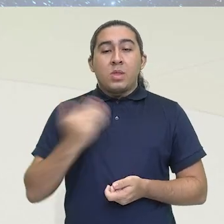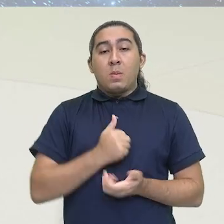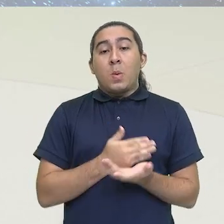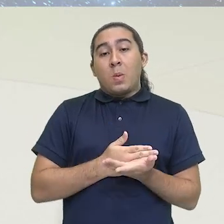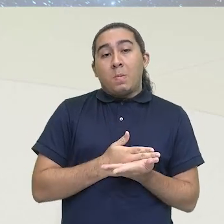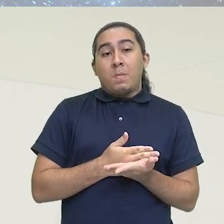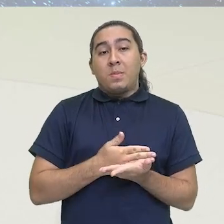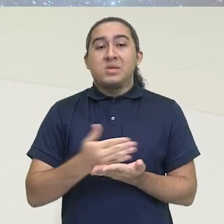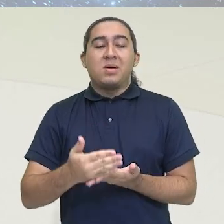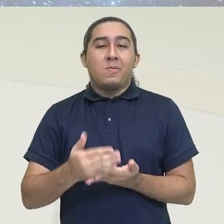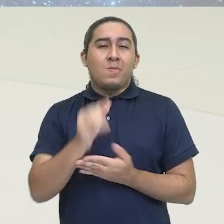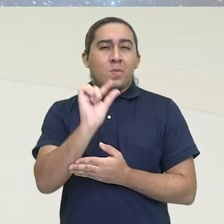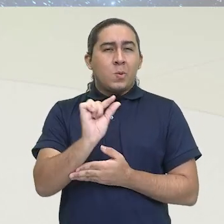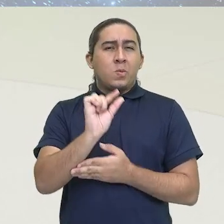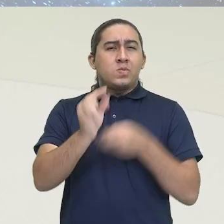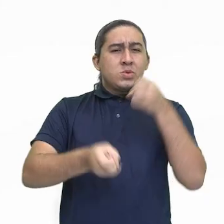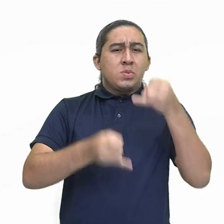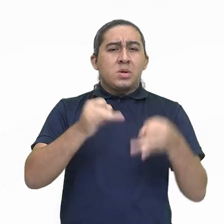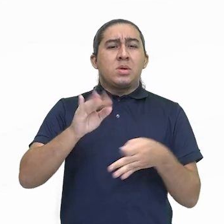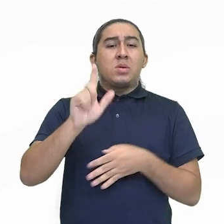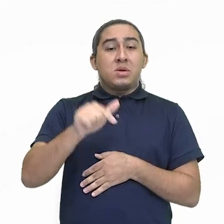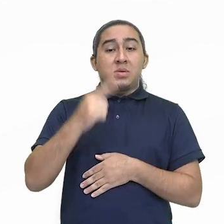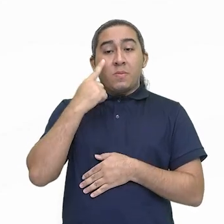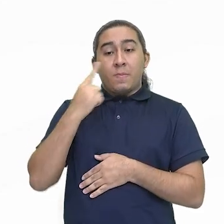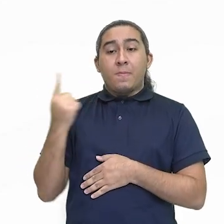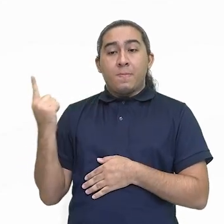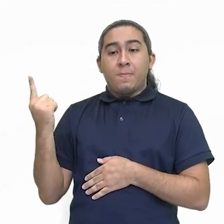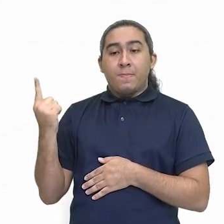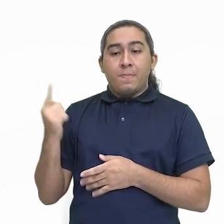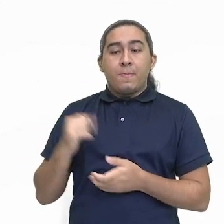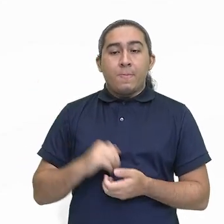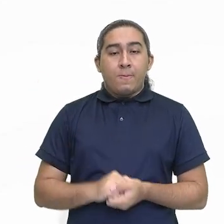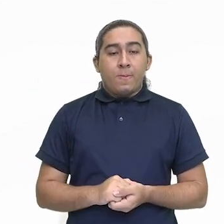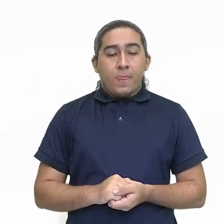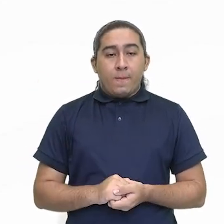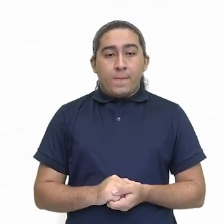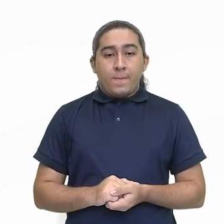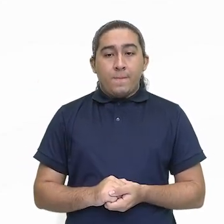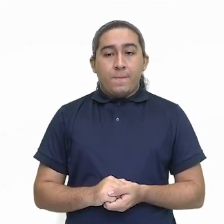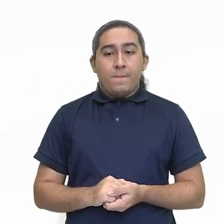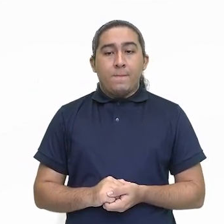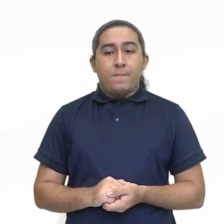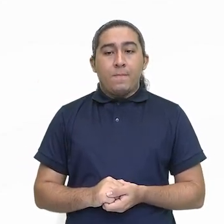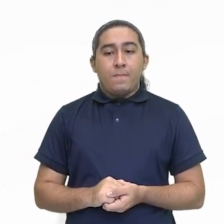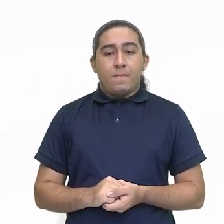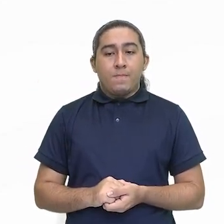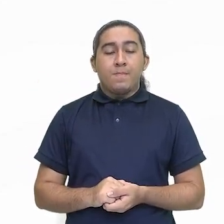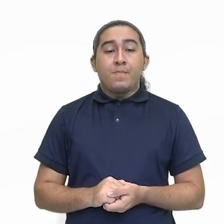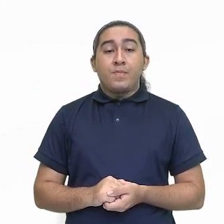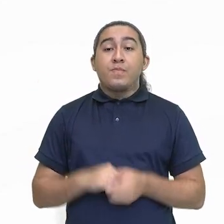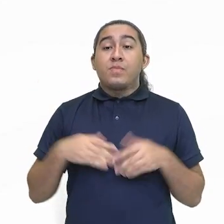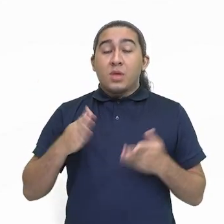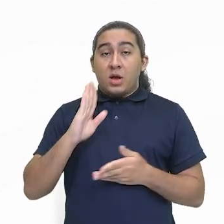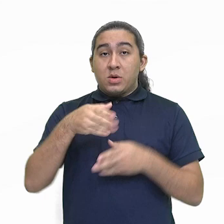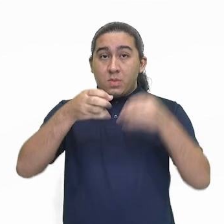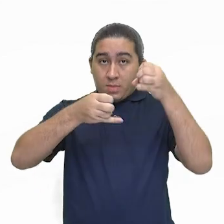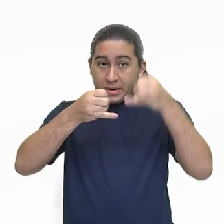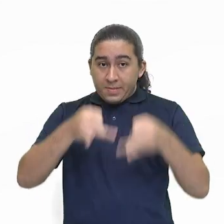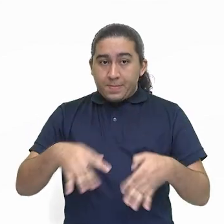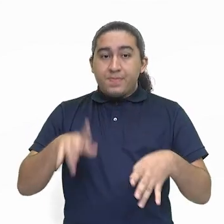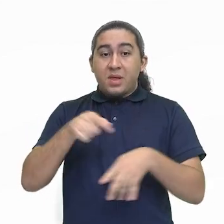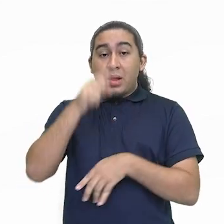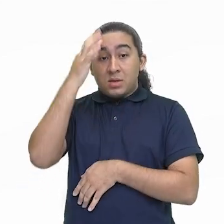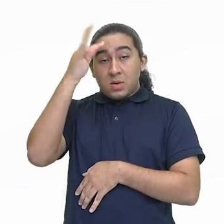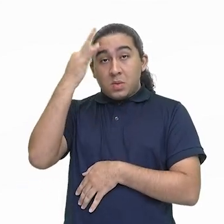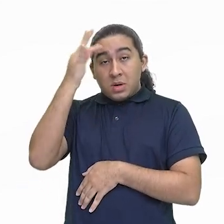pouquinho falando sobre o Oparin e Haldane. Então, como eu falei para vocês, é a teoria mais aceita da origem